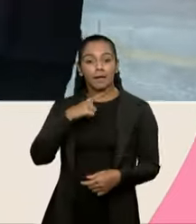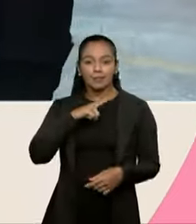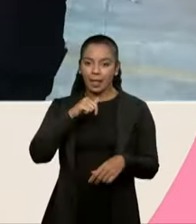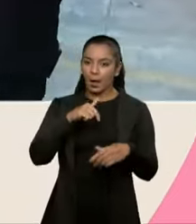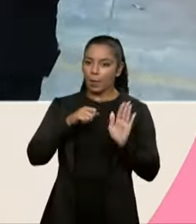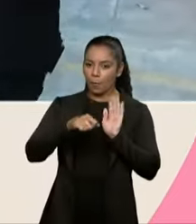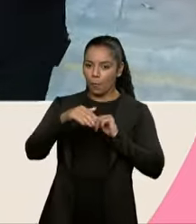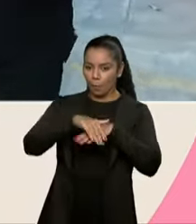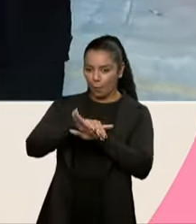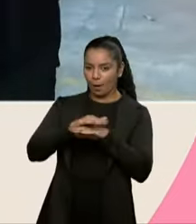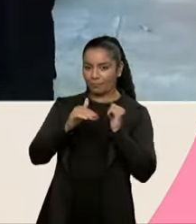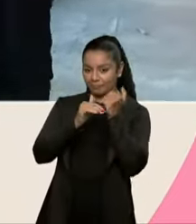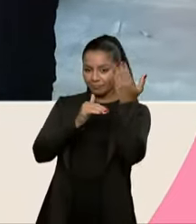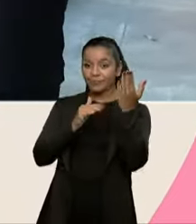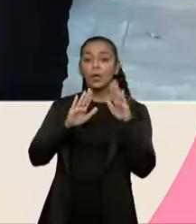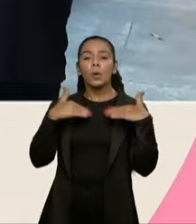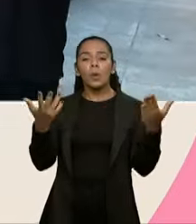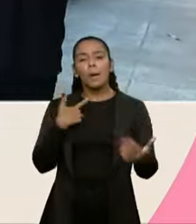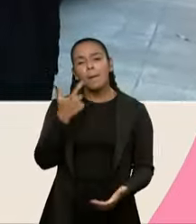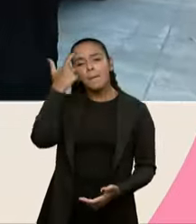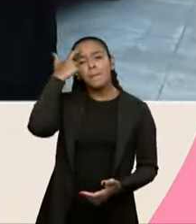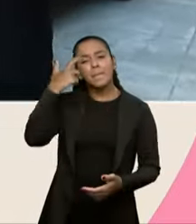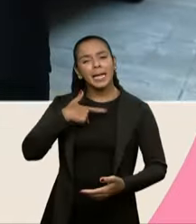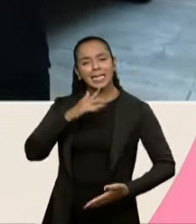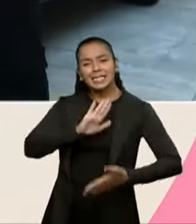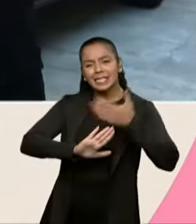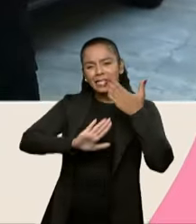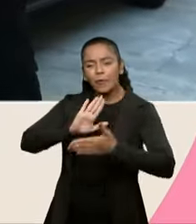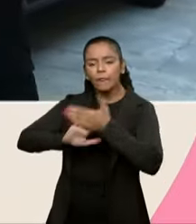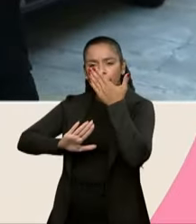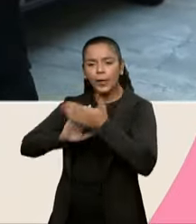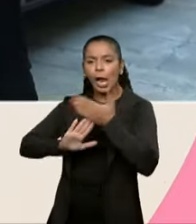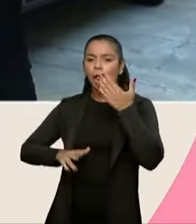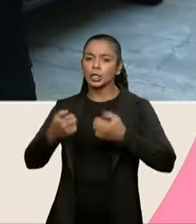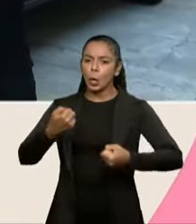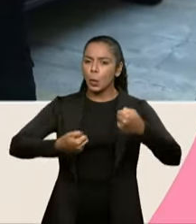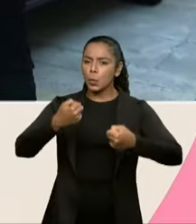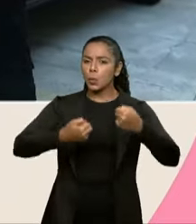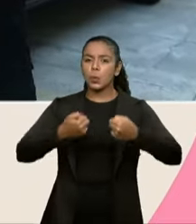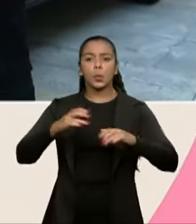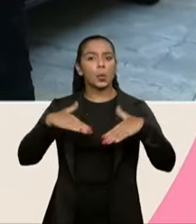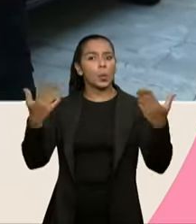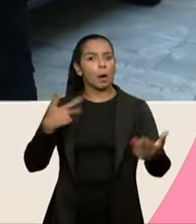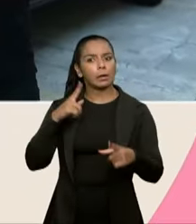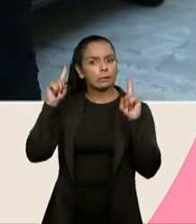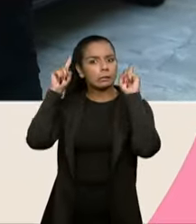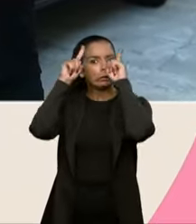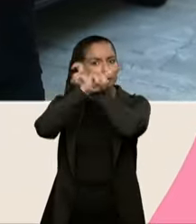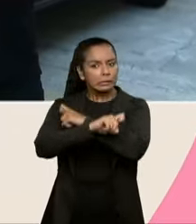Cissa, em viajar pela estrada, qual é o maior perrengue, o maior receio que vem na sua mente, Cissa? Me conta. Quando eu penso em